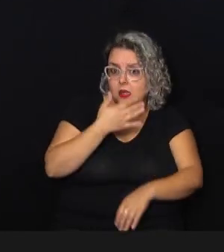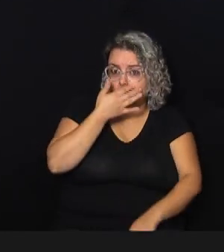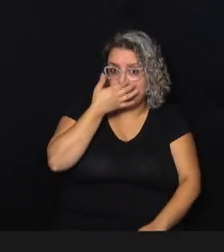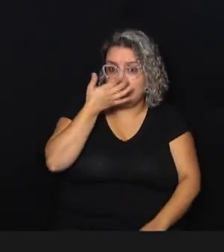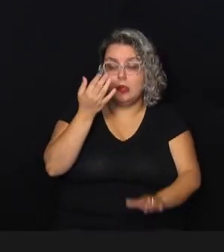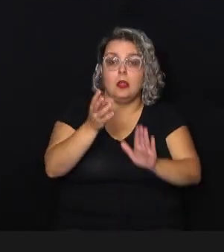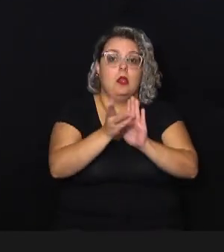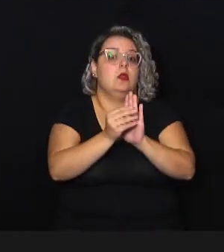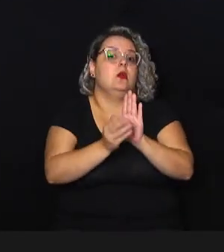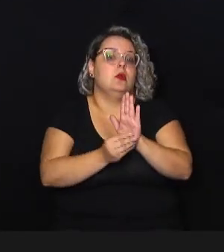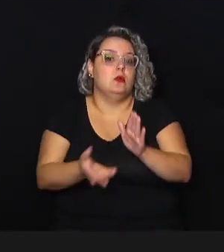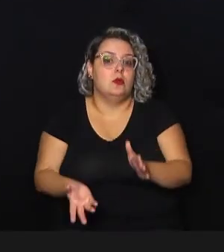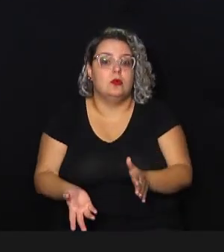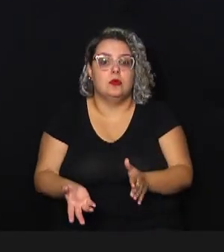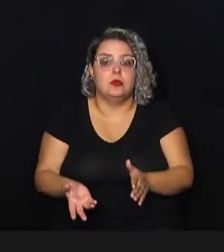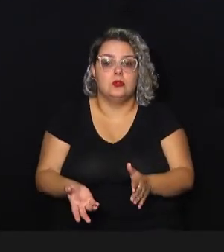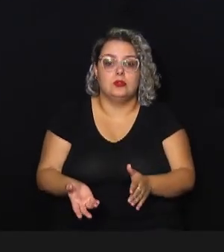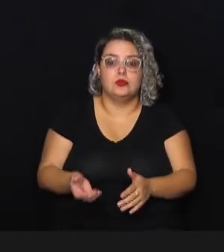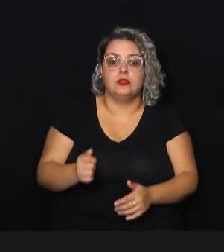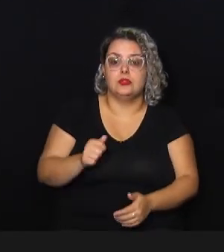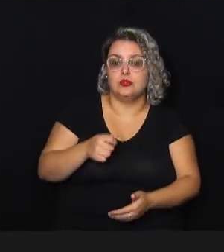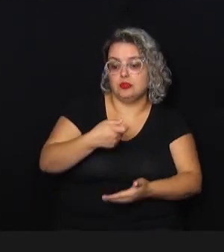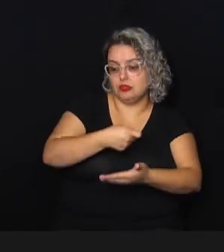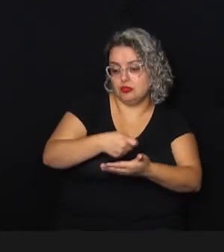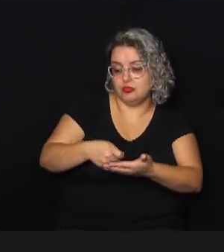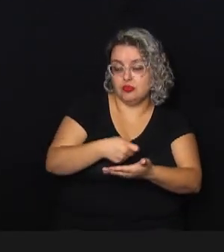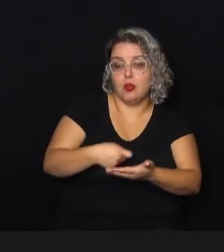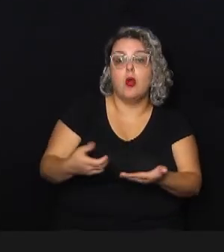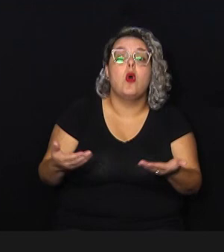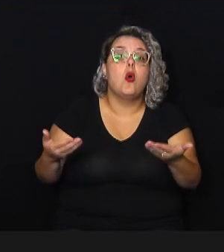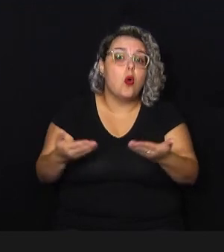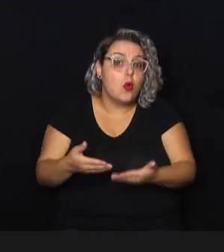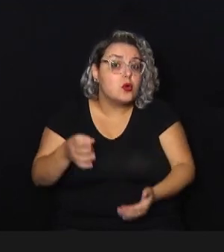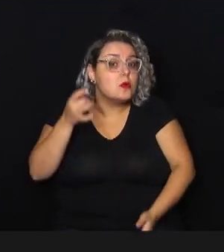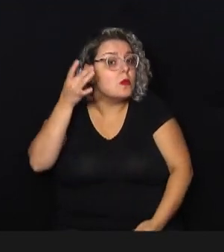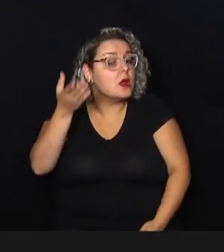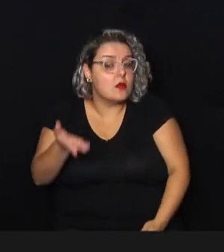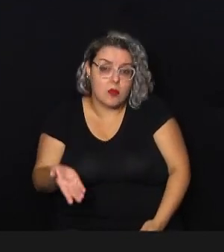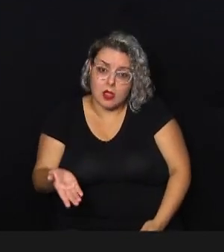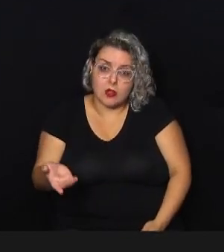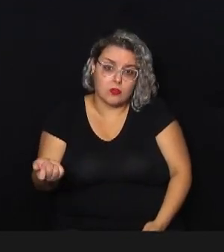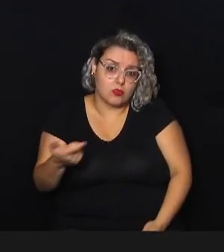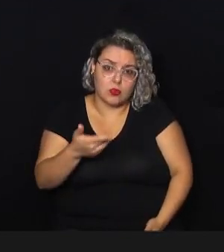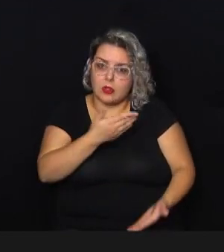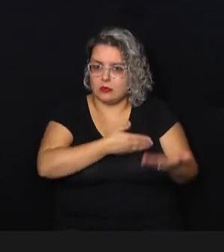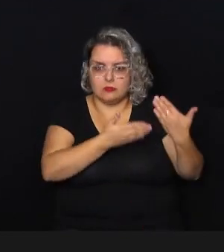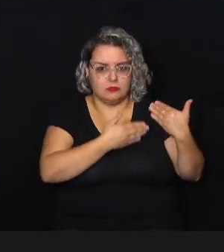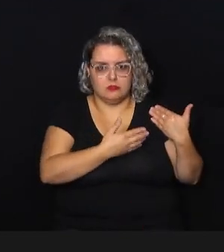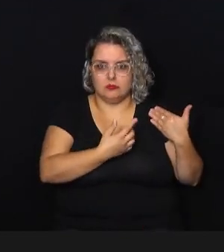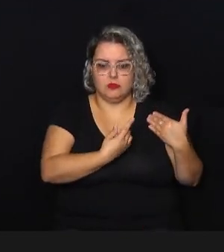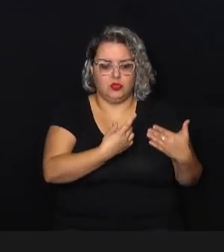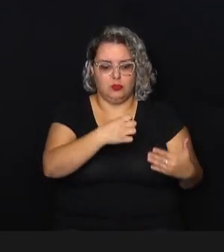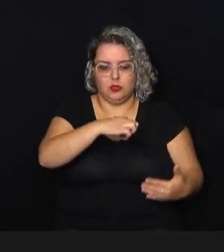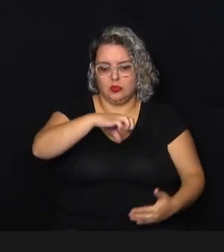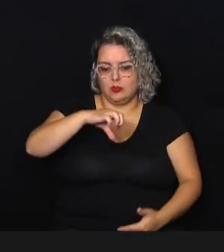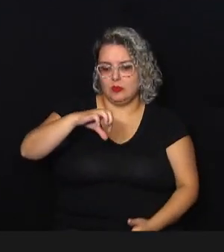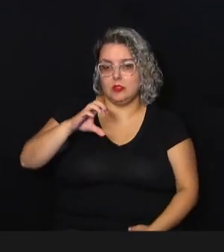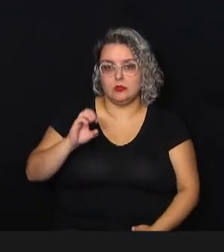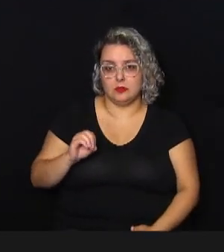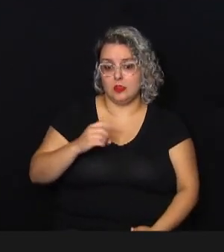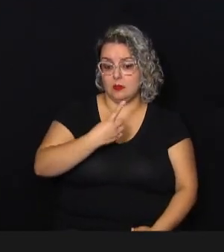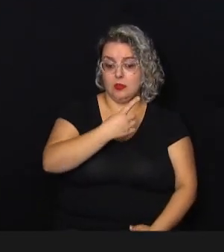de autores, né? Hoje se tornou muito mais fácil do que era, por exemplo, na década de 90, na década de